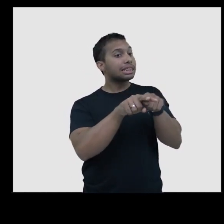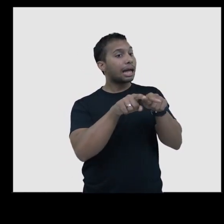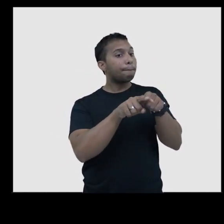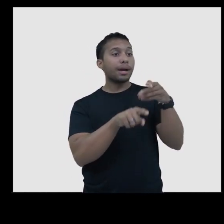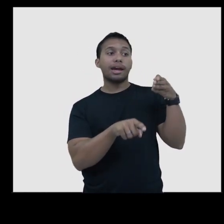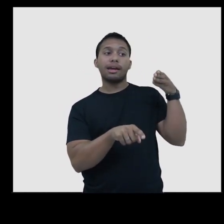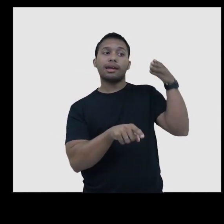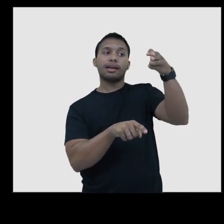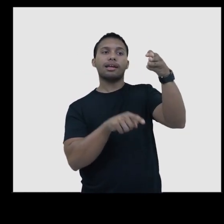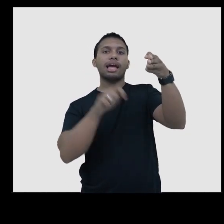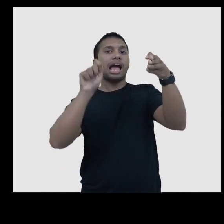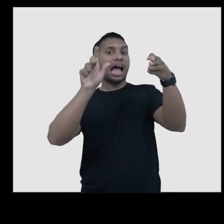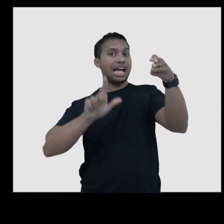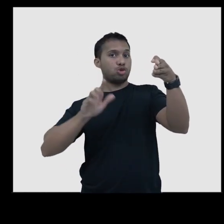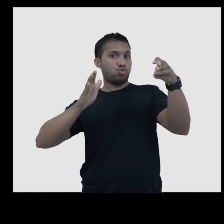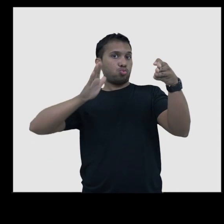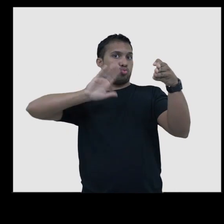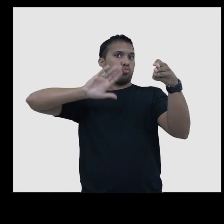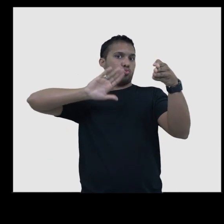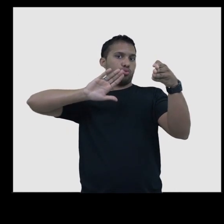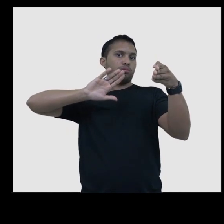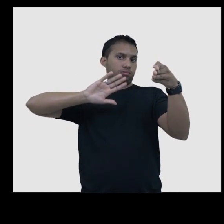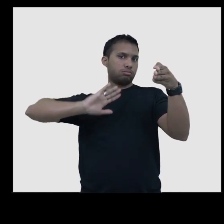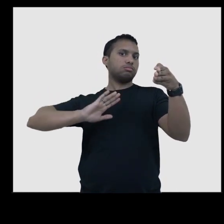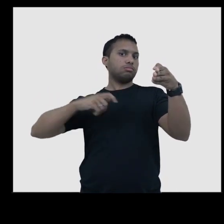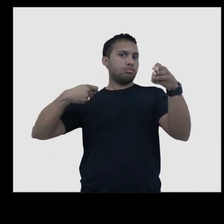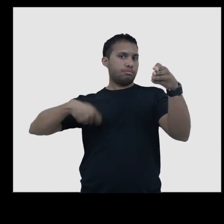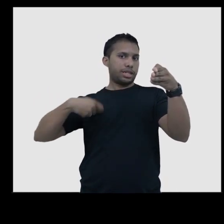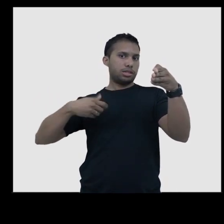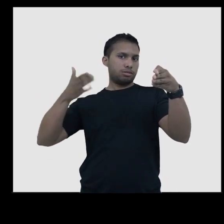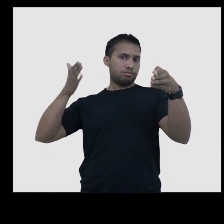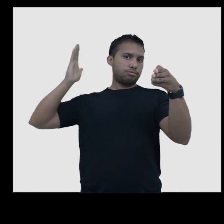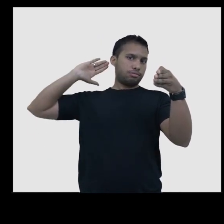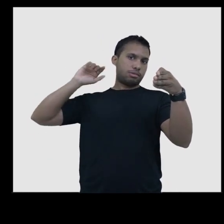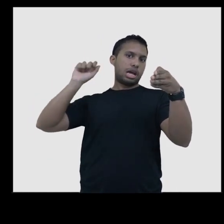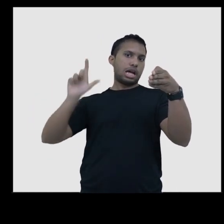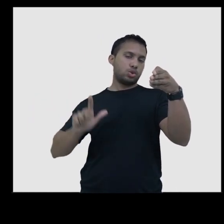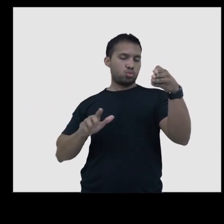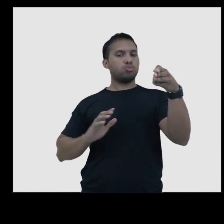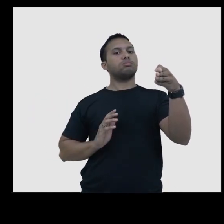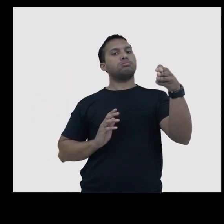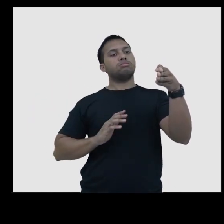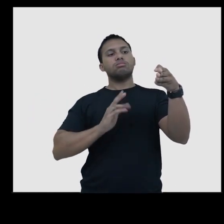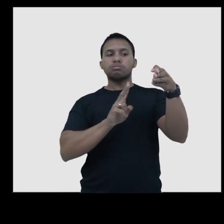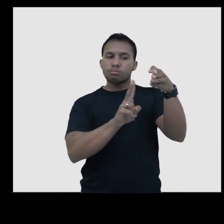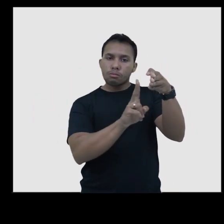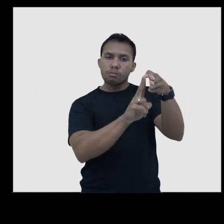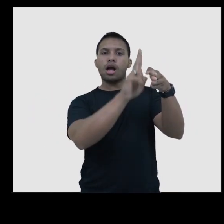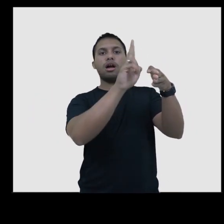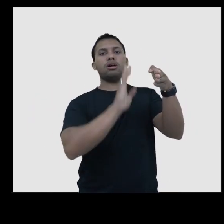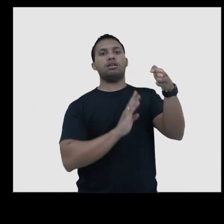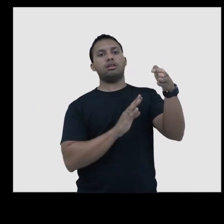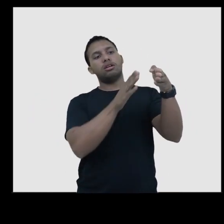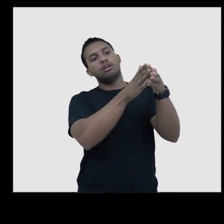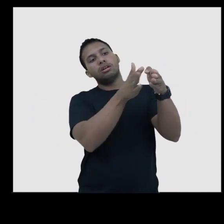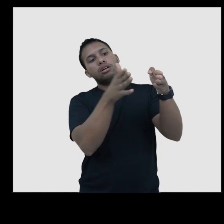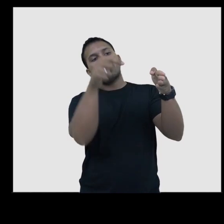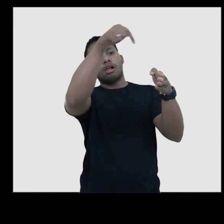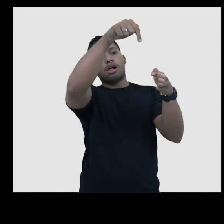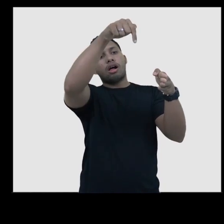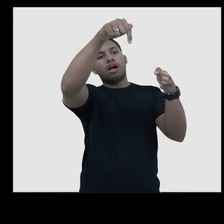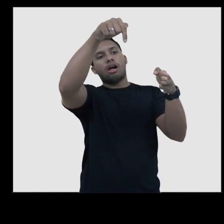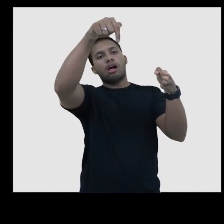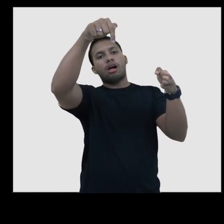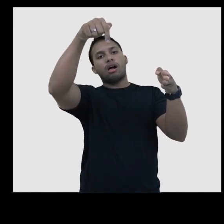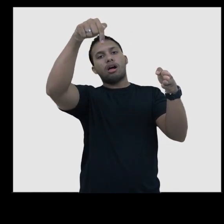sobre o vídeo, né? E sobre também a camada de fundo. A gente vai procurar agora